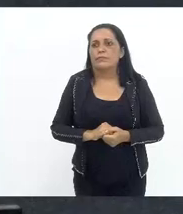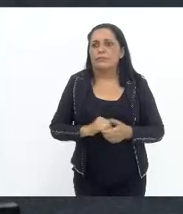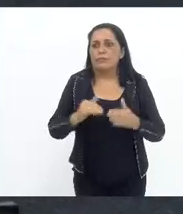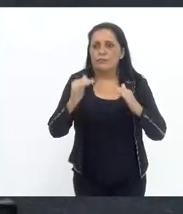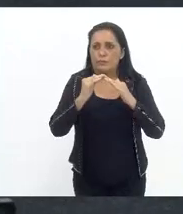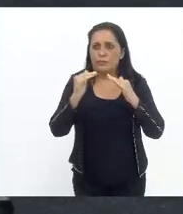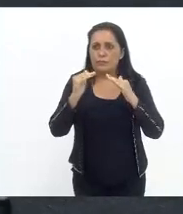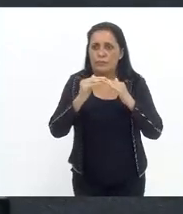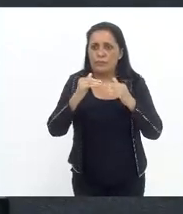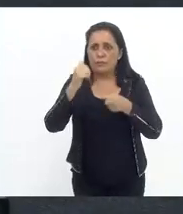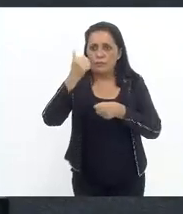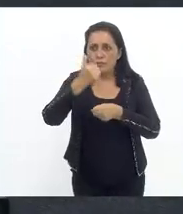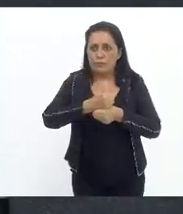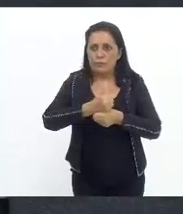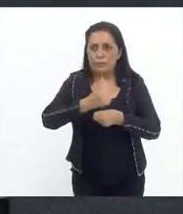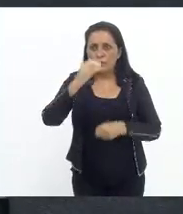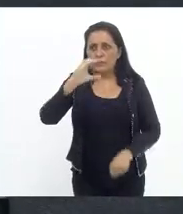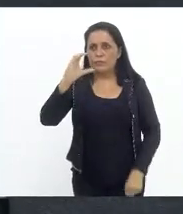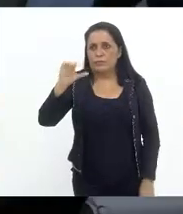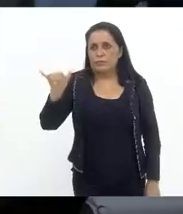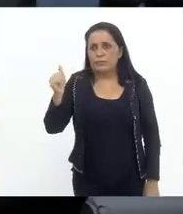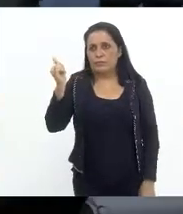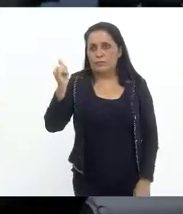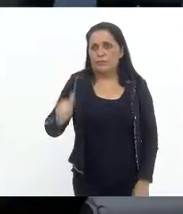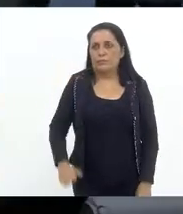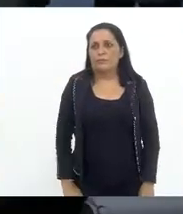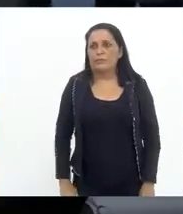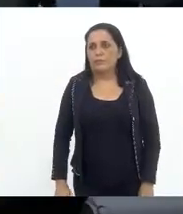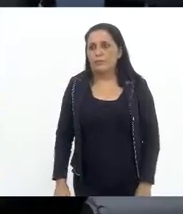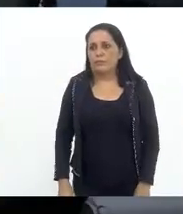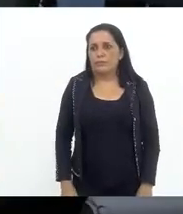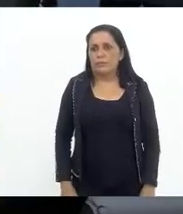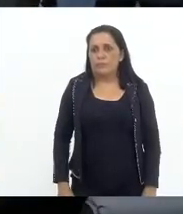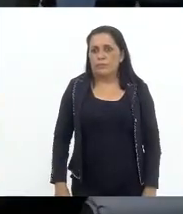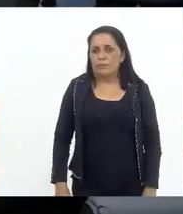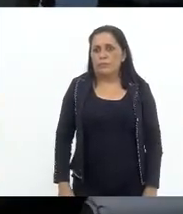Favorável com o substitutivo da CCJ, presidente.